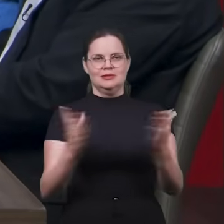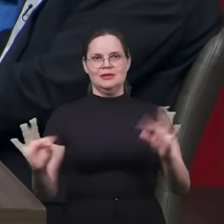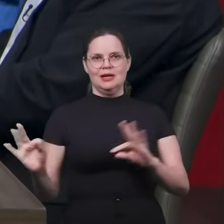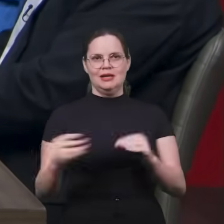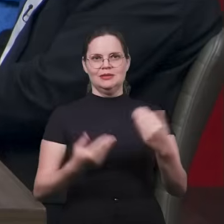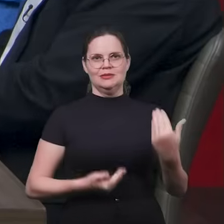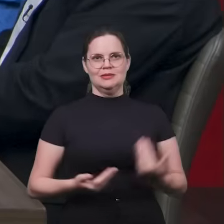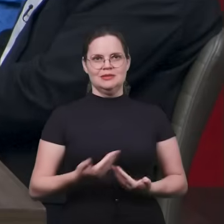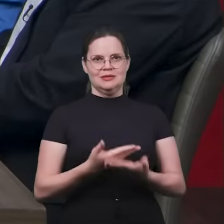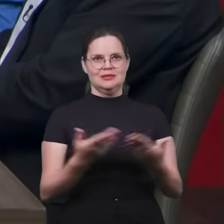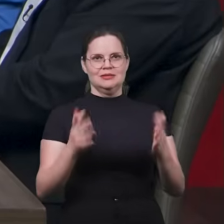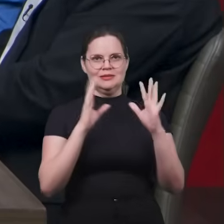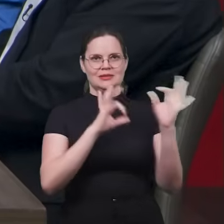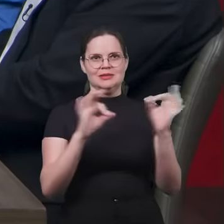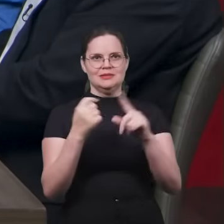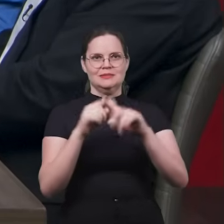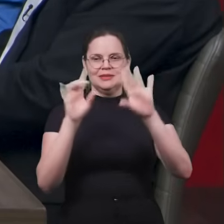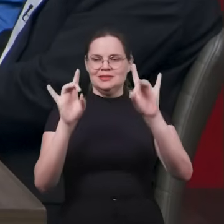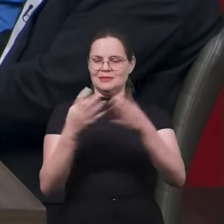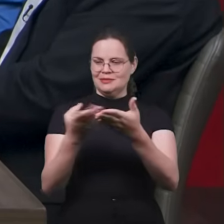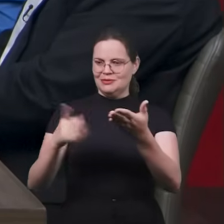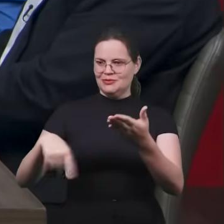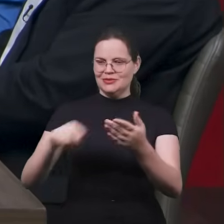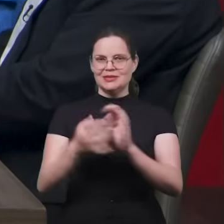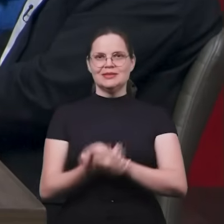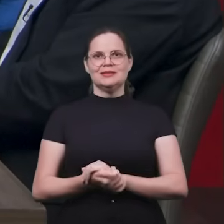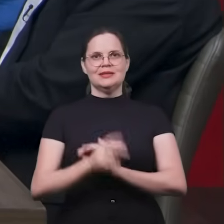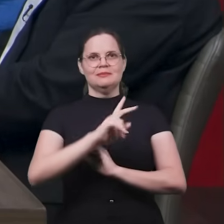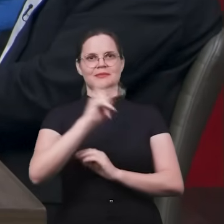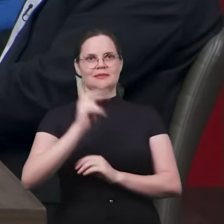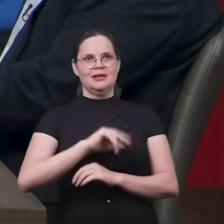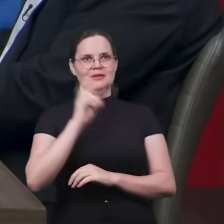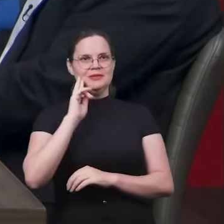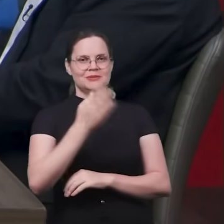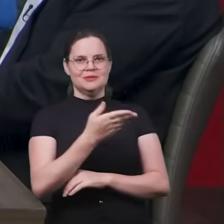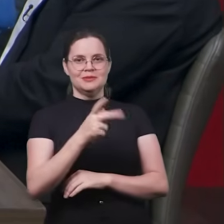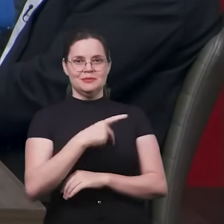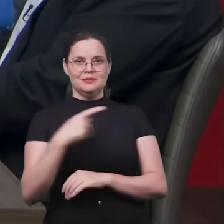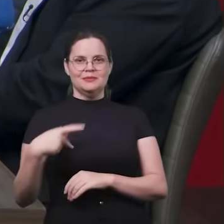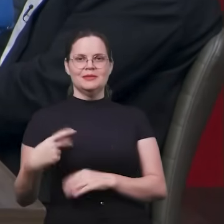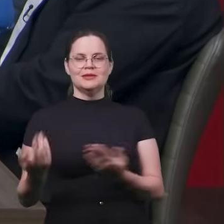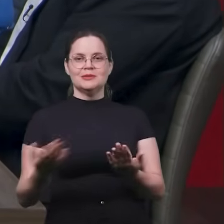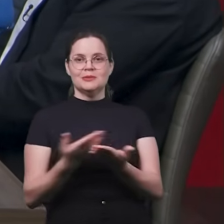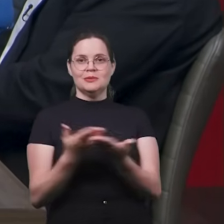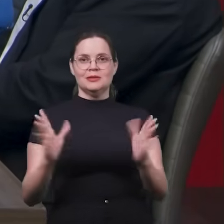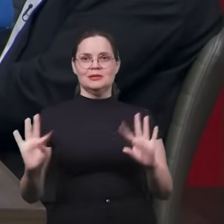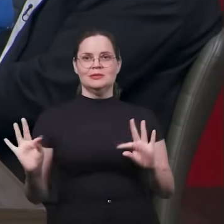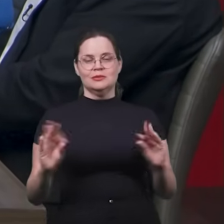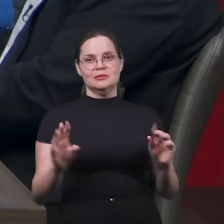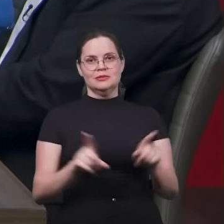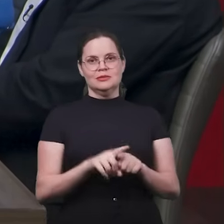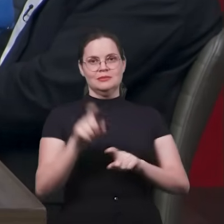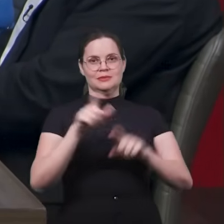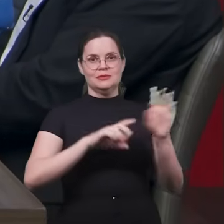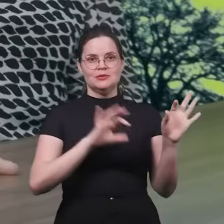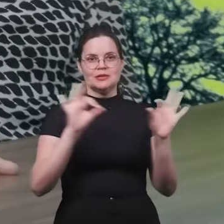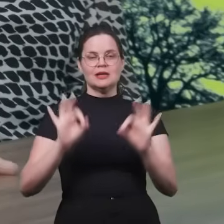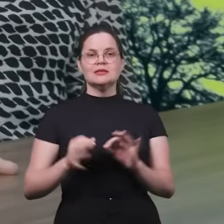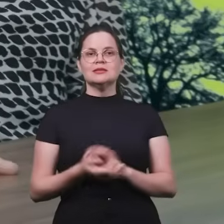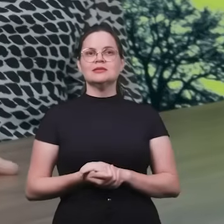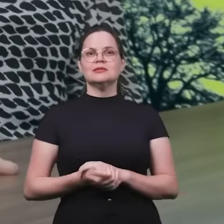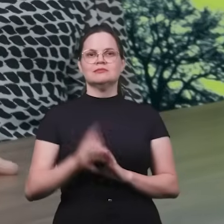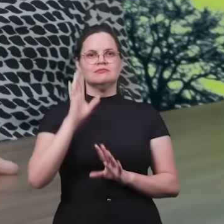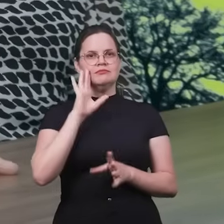todos que nos assistem, especialmente a vocês. A paz do Senhor, né? Para todos que nos assistem, né?